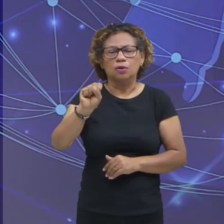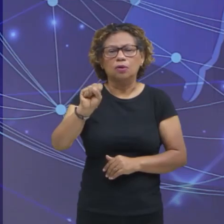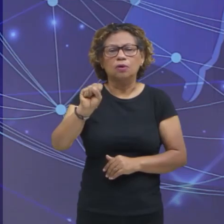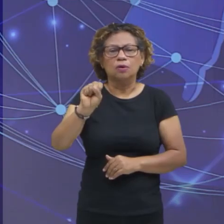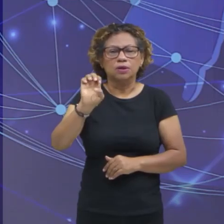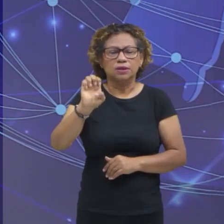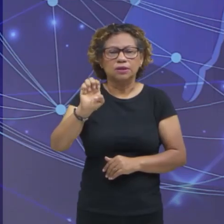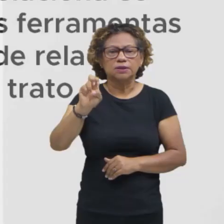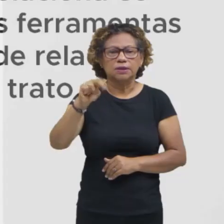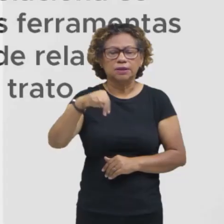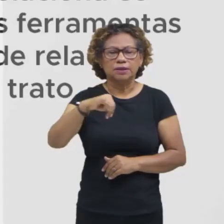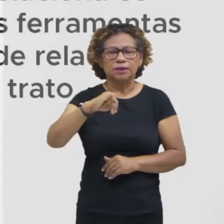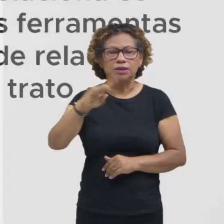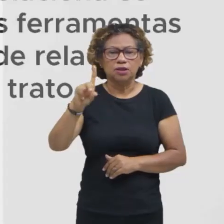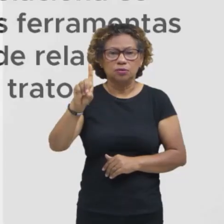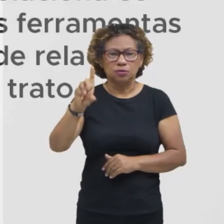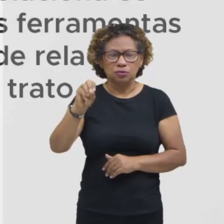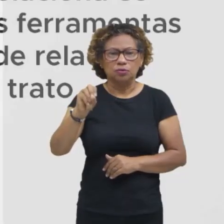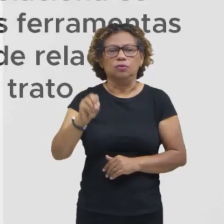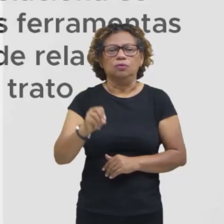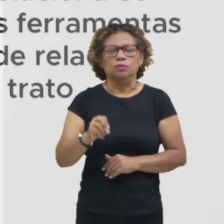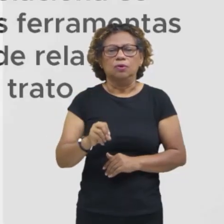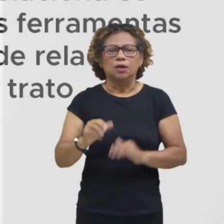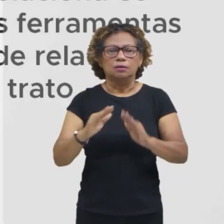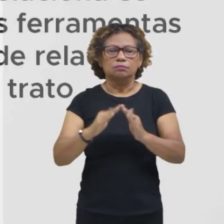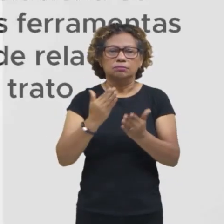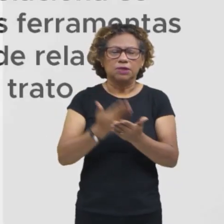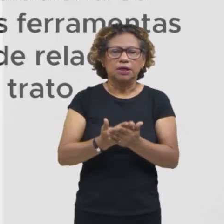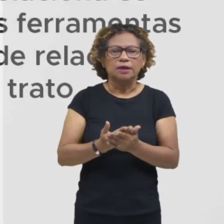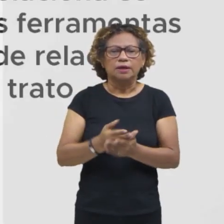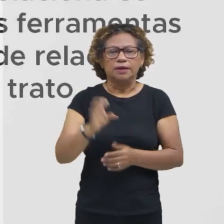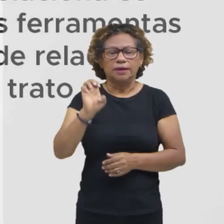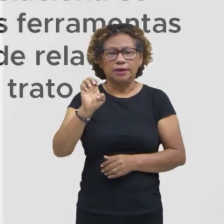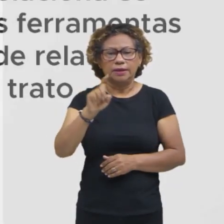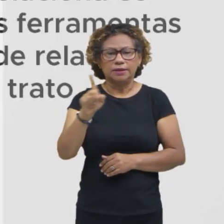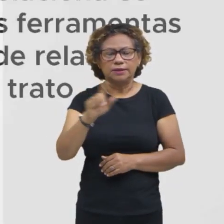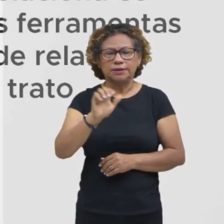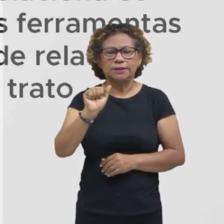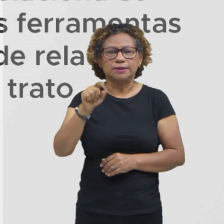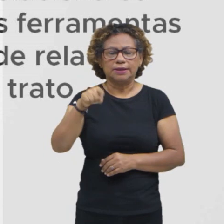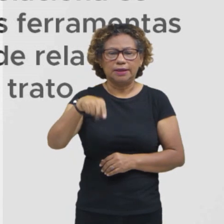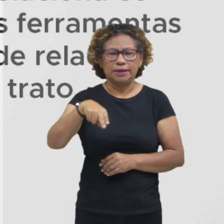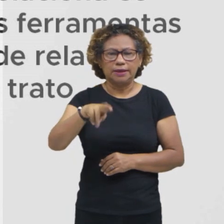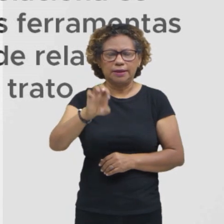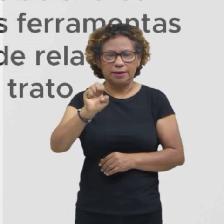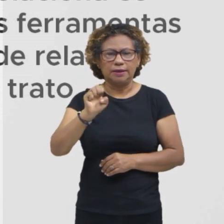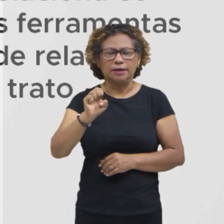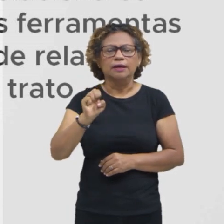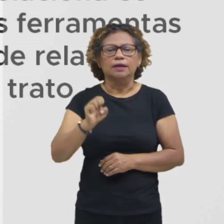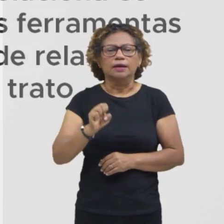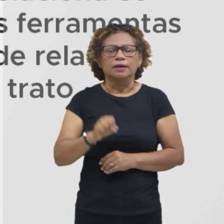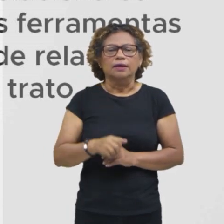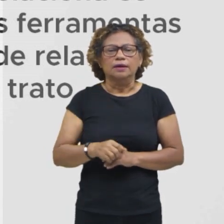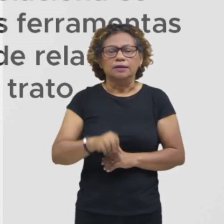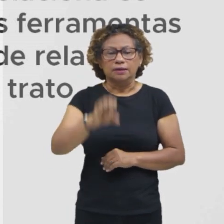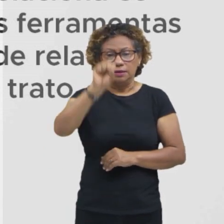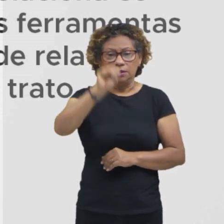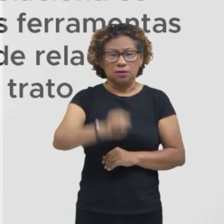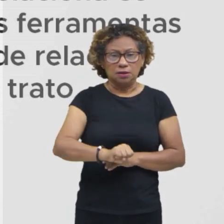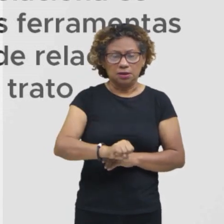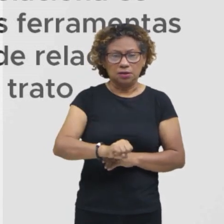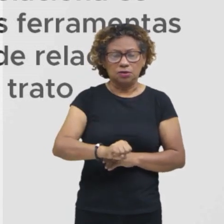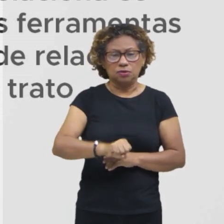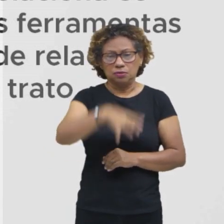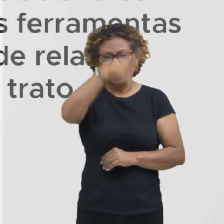Educação Física da Escola Isaac Benzecri, da Zona Sul de Manaus. E ele diz, uma das preocupações do